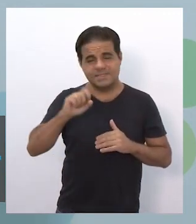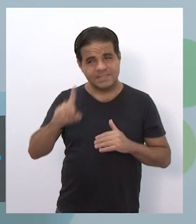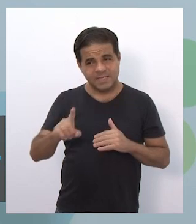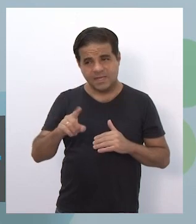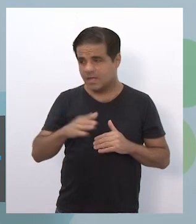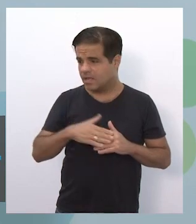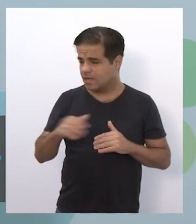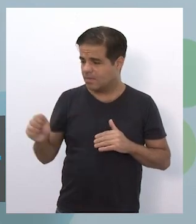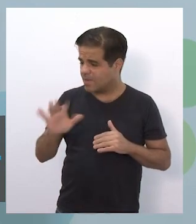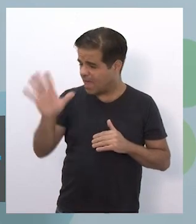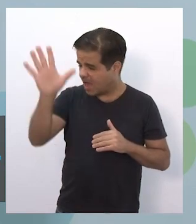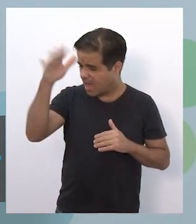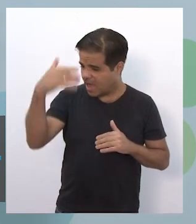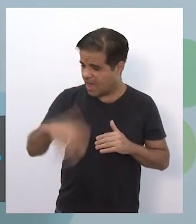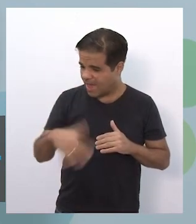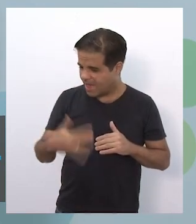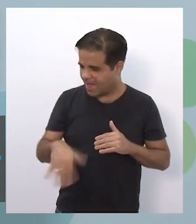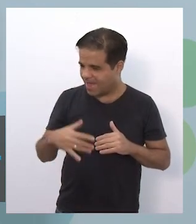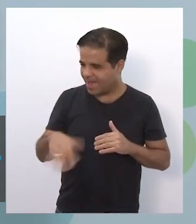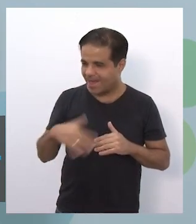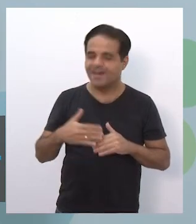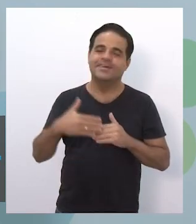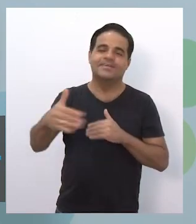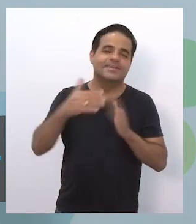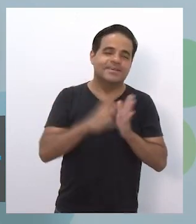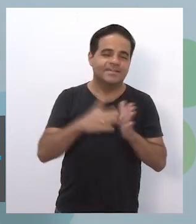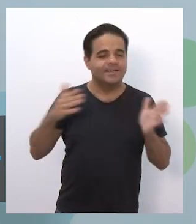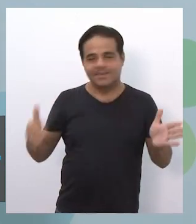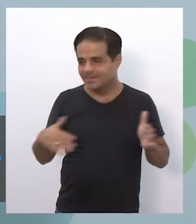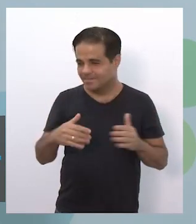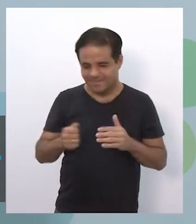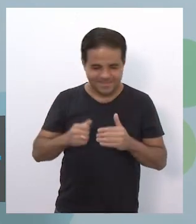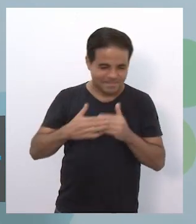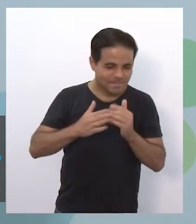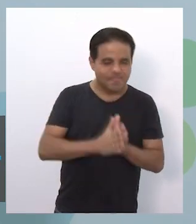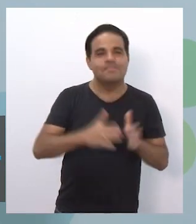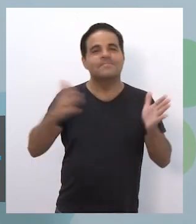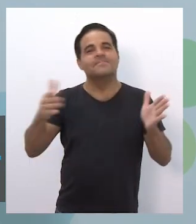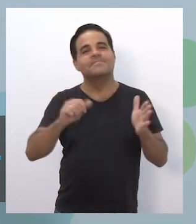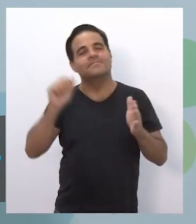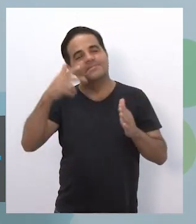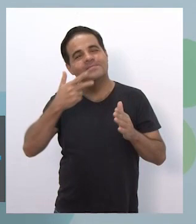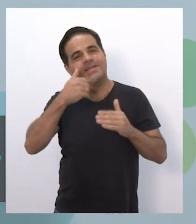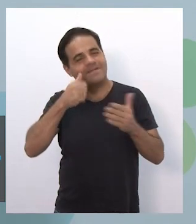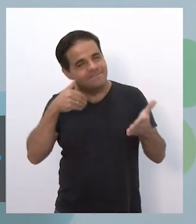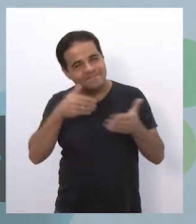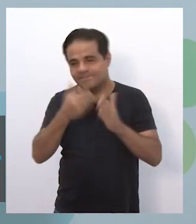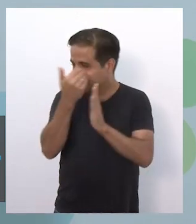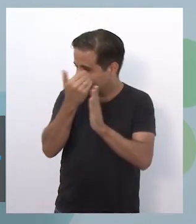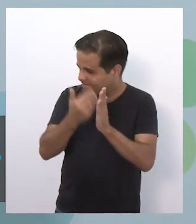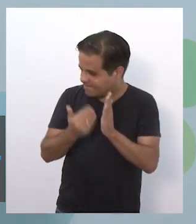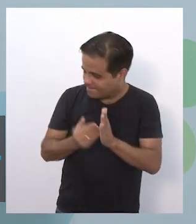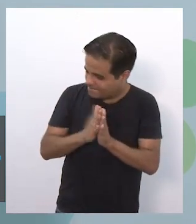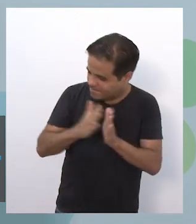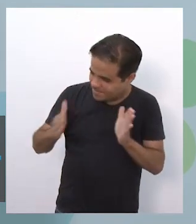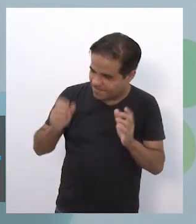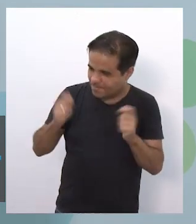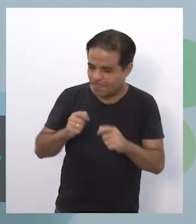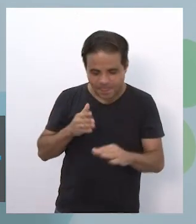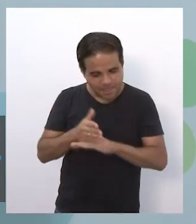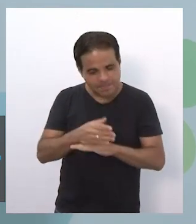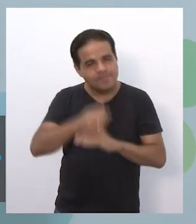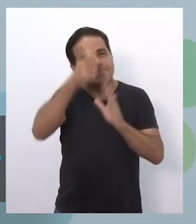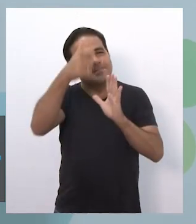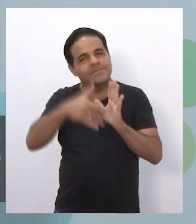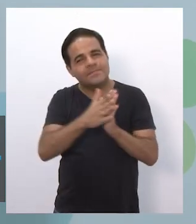acaba utilizando mais as nuvens, né? Só que eu acho que as nuvens a gente vai falar talvez num próximo programa, né, Ana? A gente vai poder se